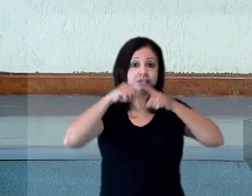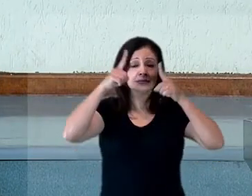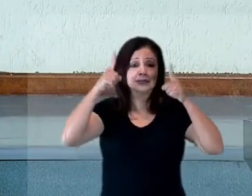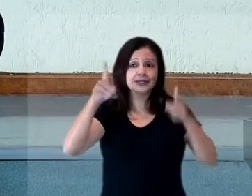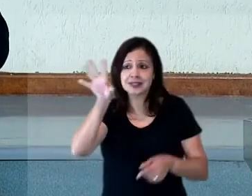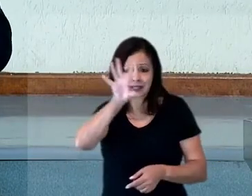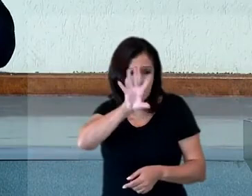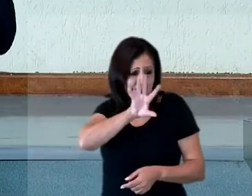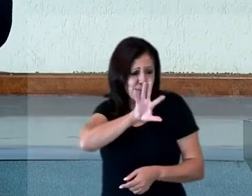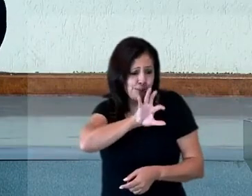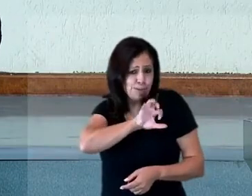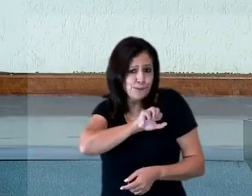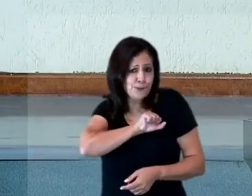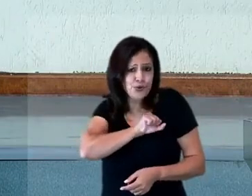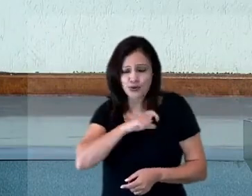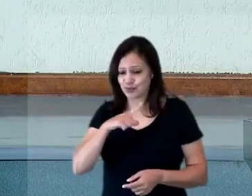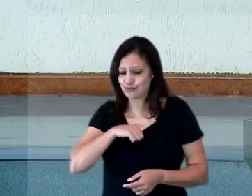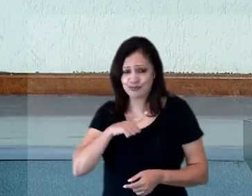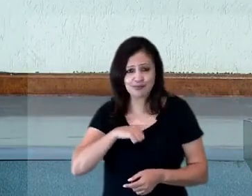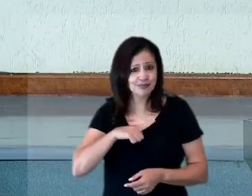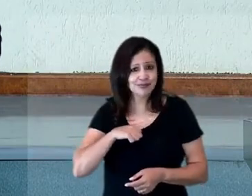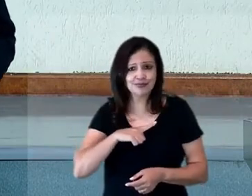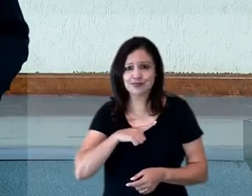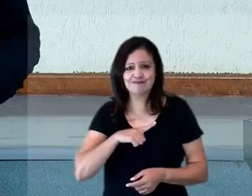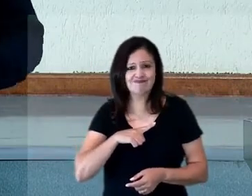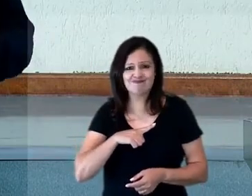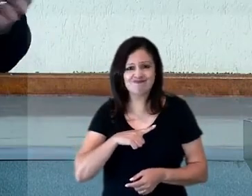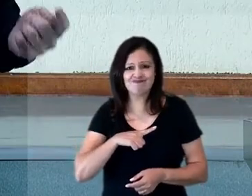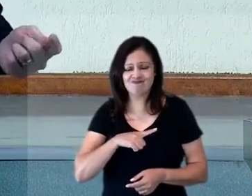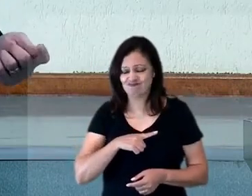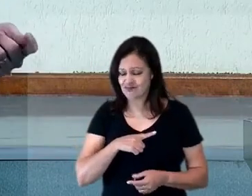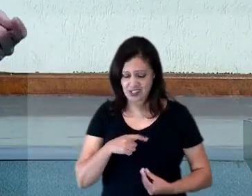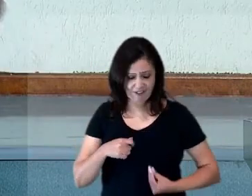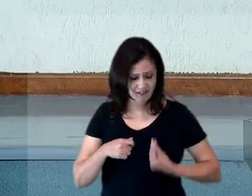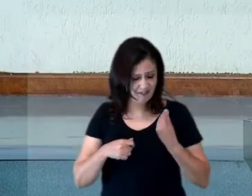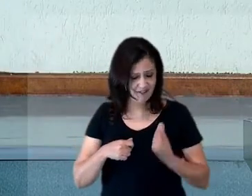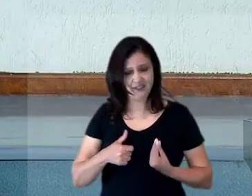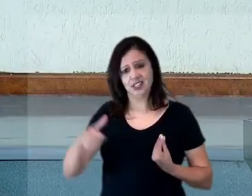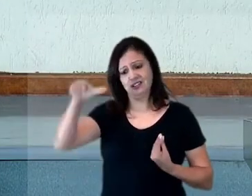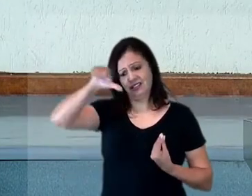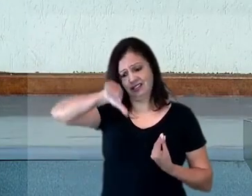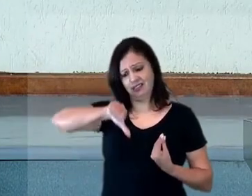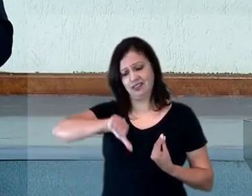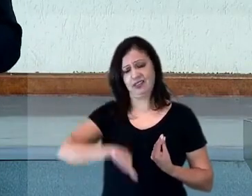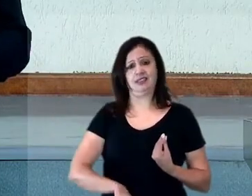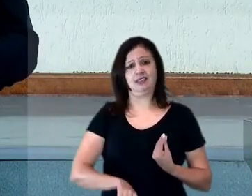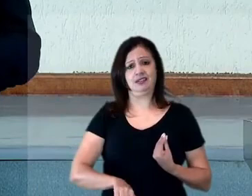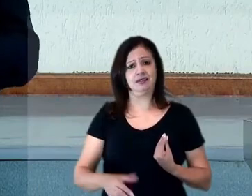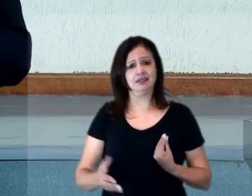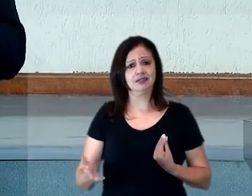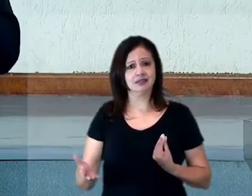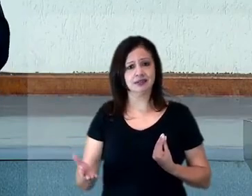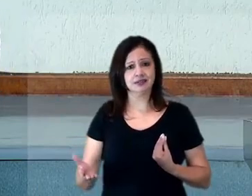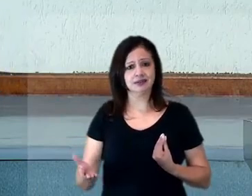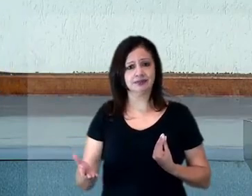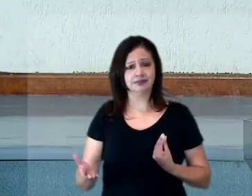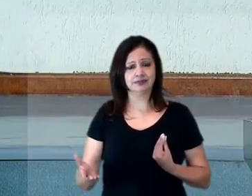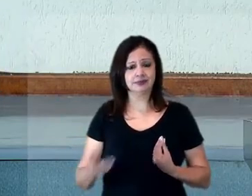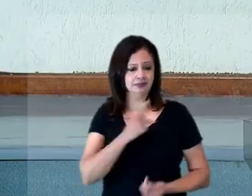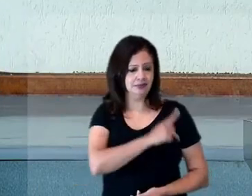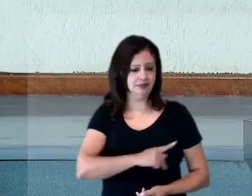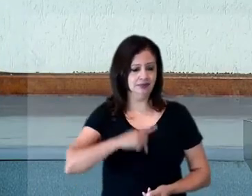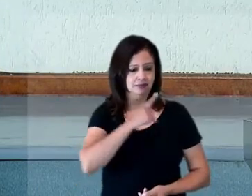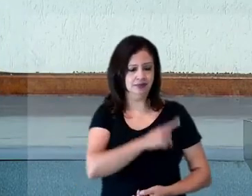para exercê-los, nada seremos. O apóstolo Paulo, nesta carta à igreja de Corinto, ele